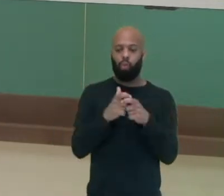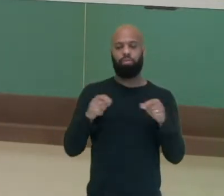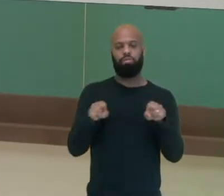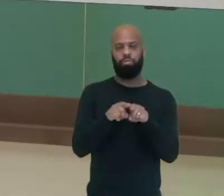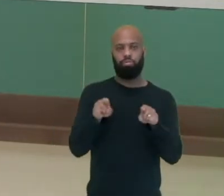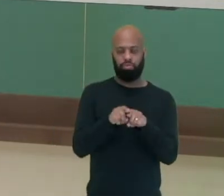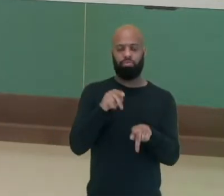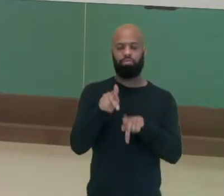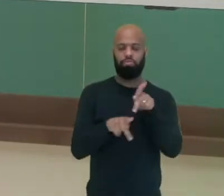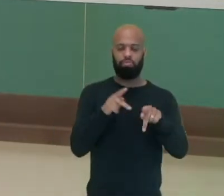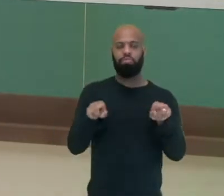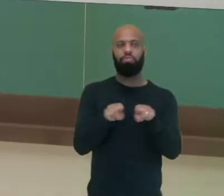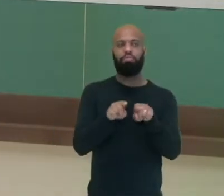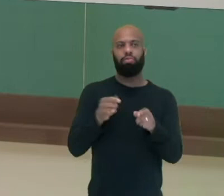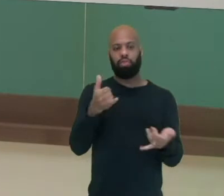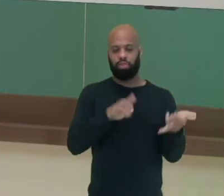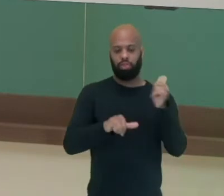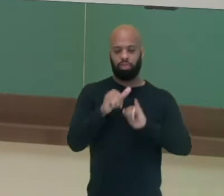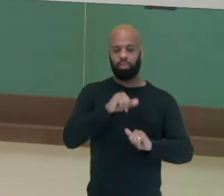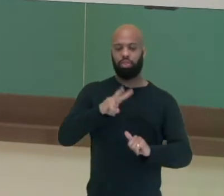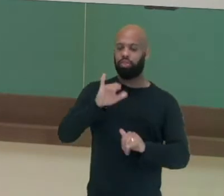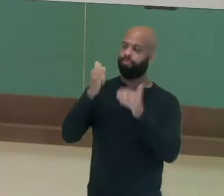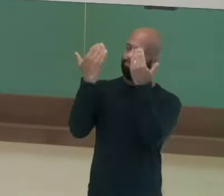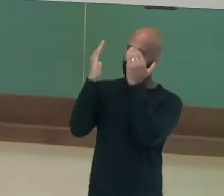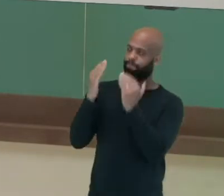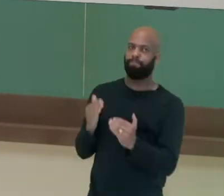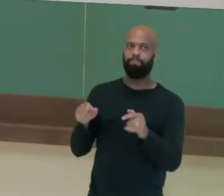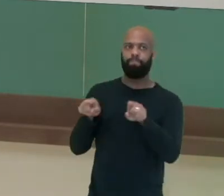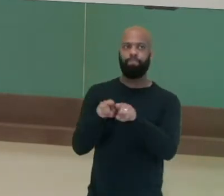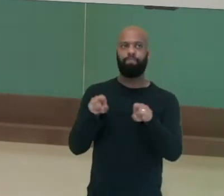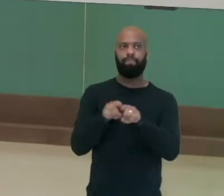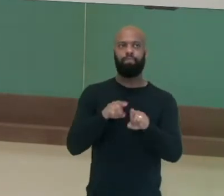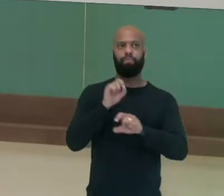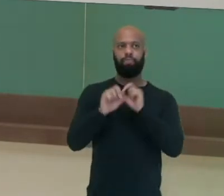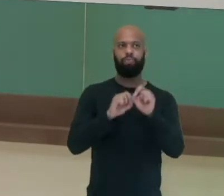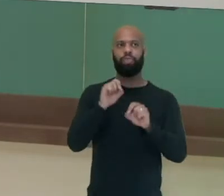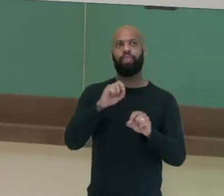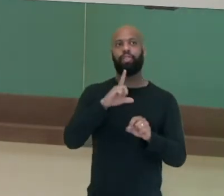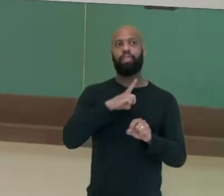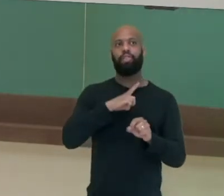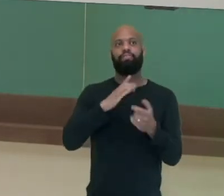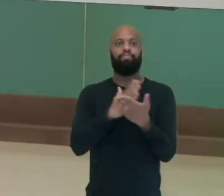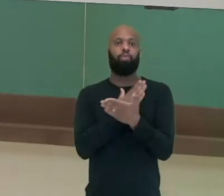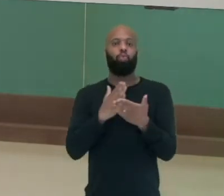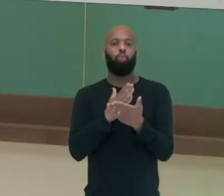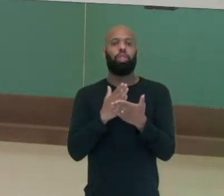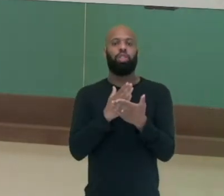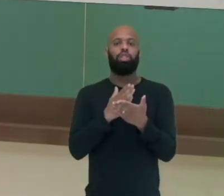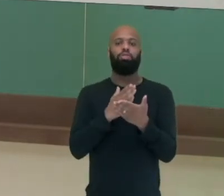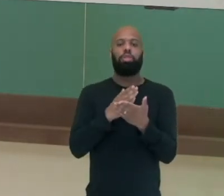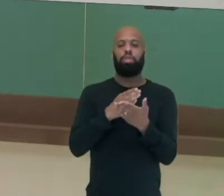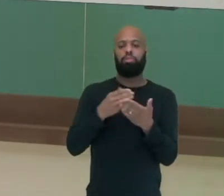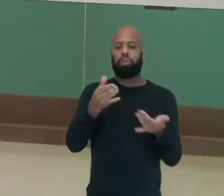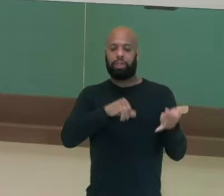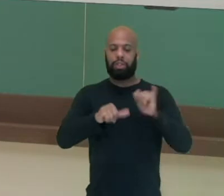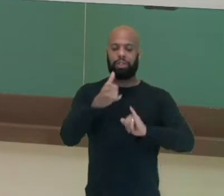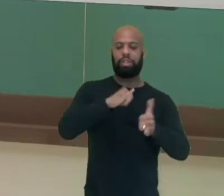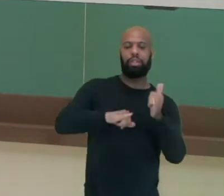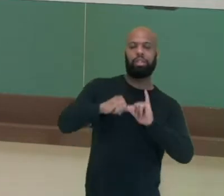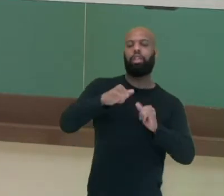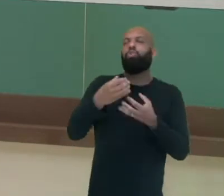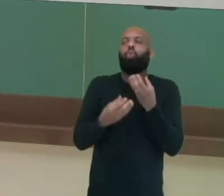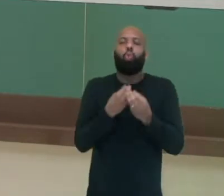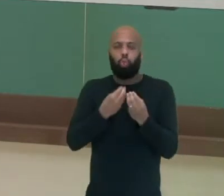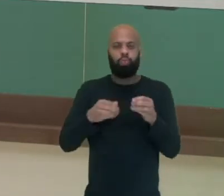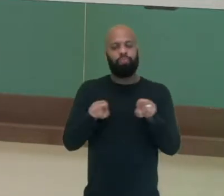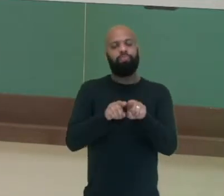química, para analisar a desintegração de alguma substância radioativa. Então,